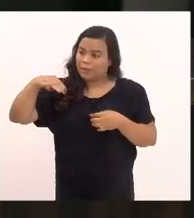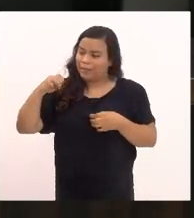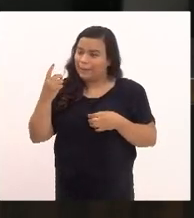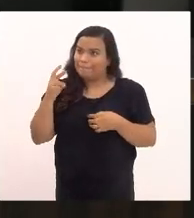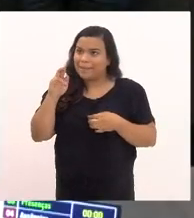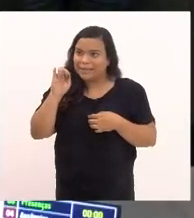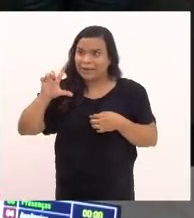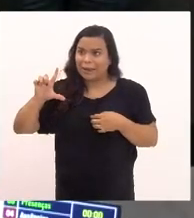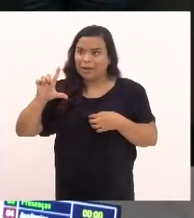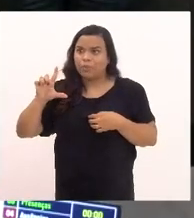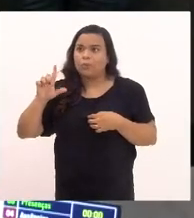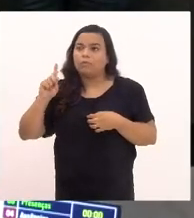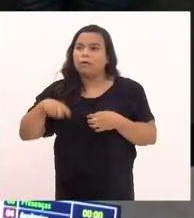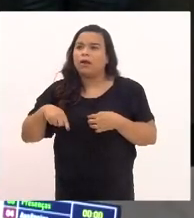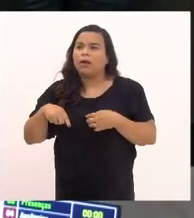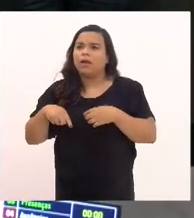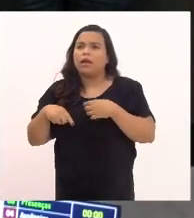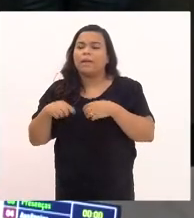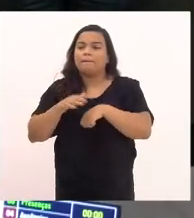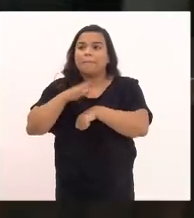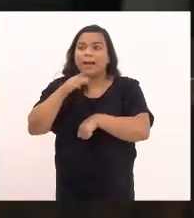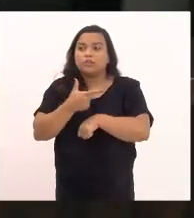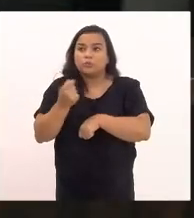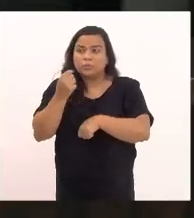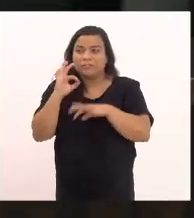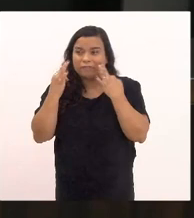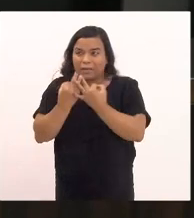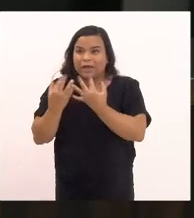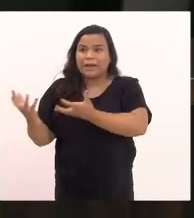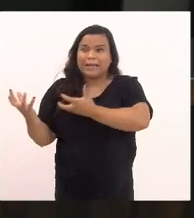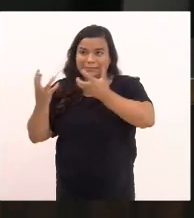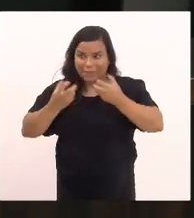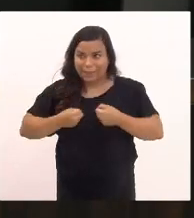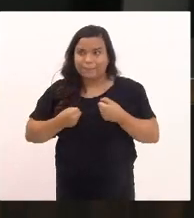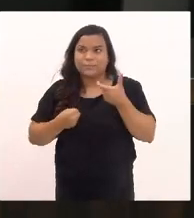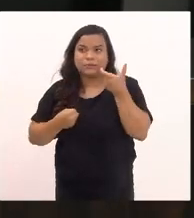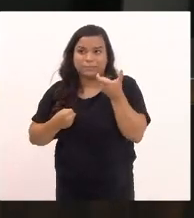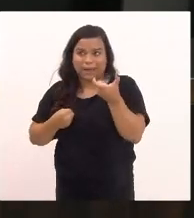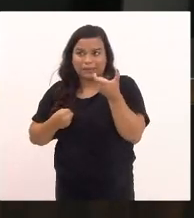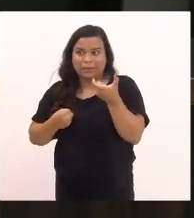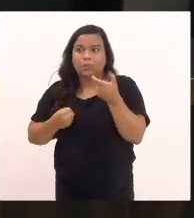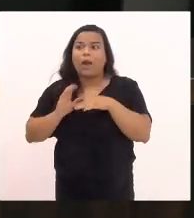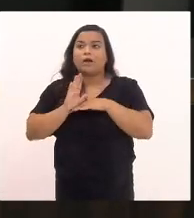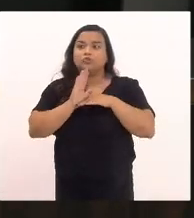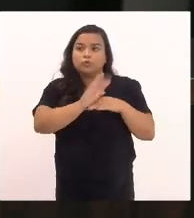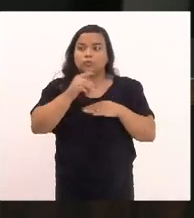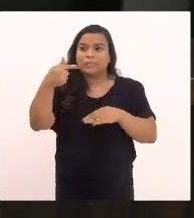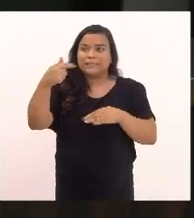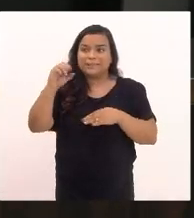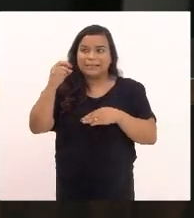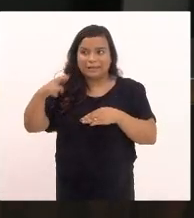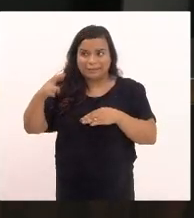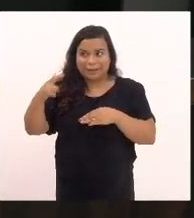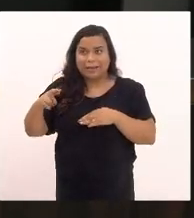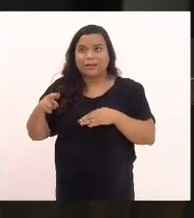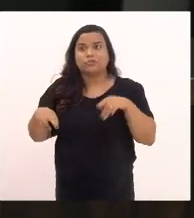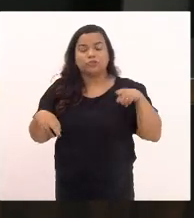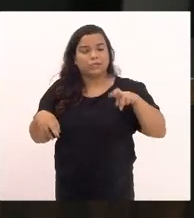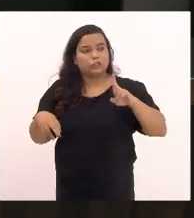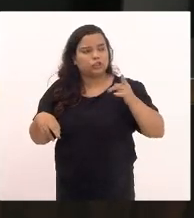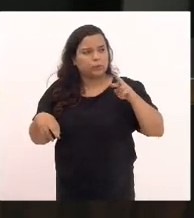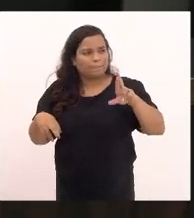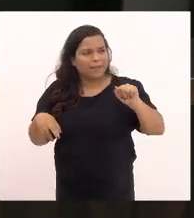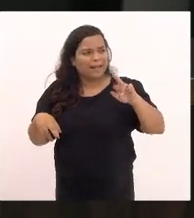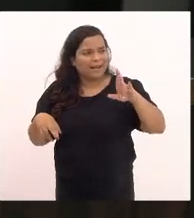70,00. Então, essa ajuda do Supera Rio pode ser uma ajuda muito significativa, de até R$ 300,00, mais o próprio